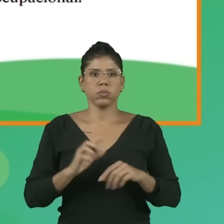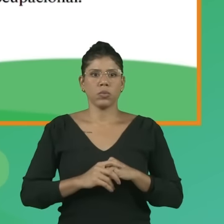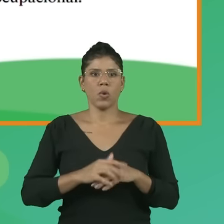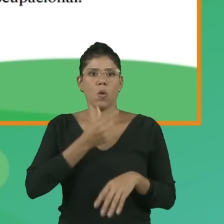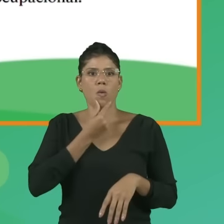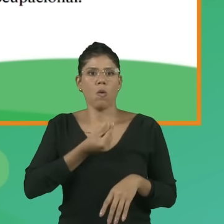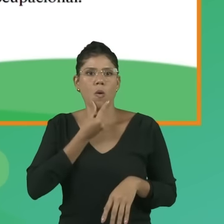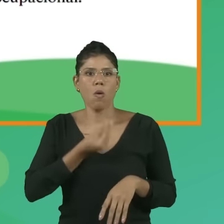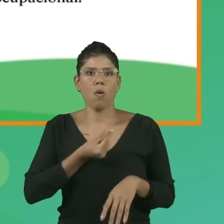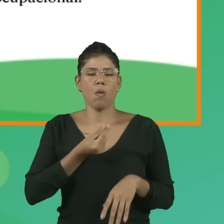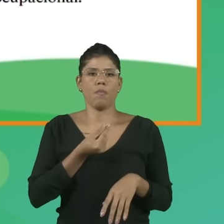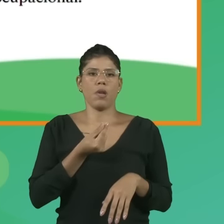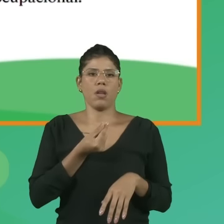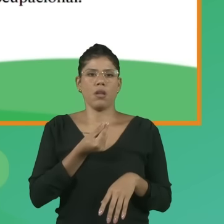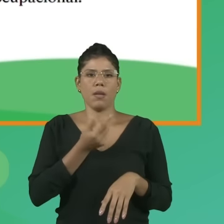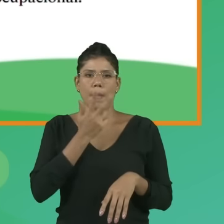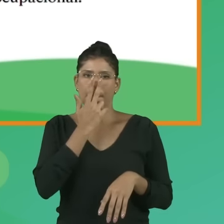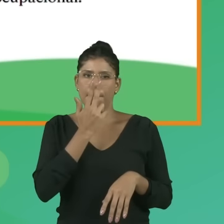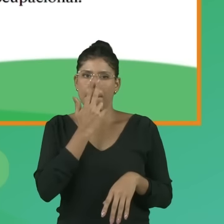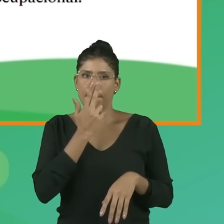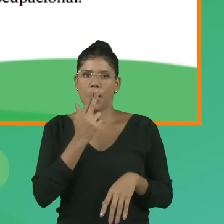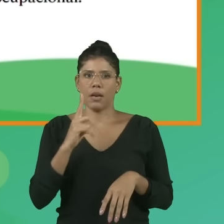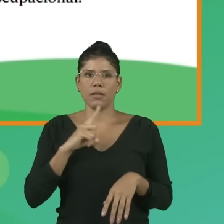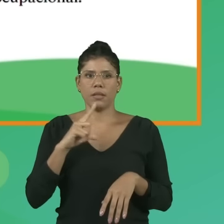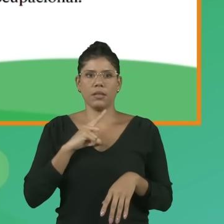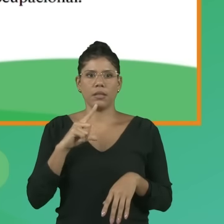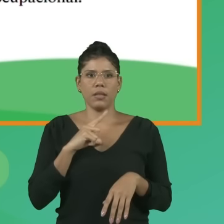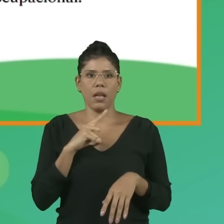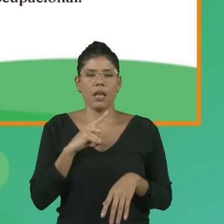homens, esse padrão que os homens ainda têm mais